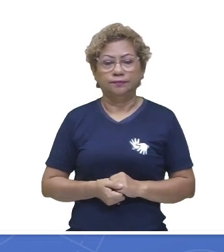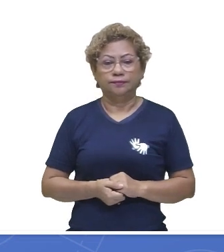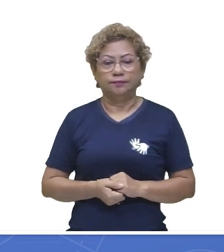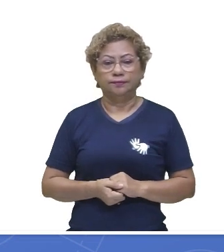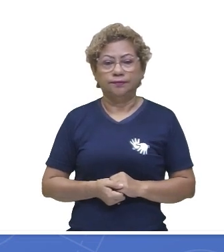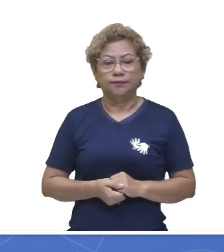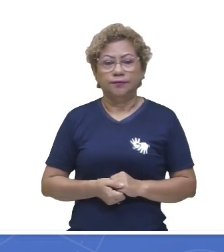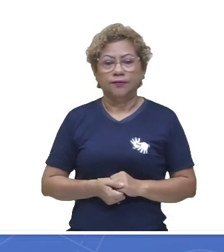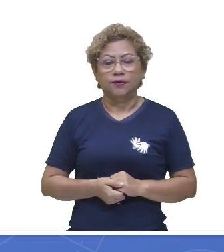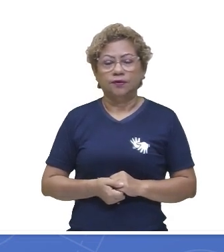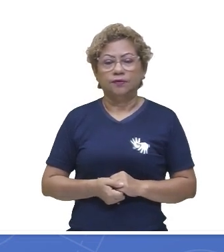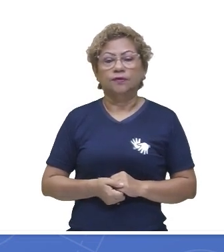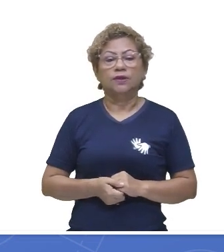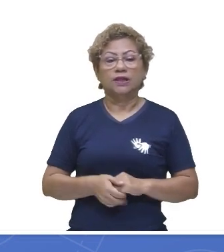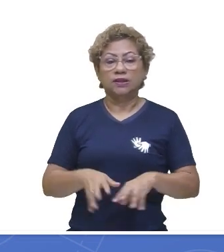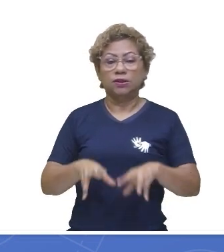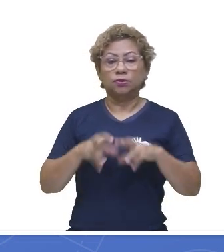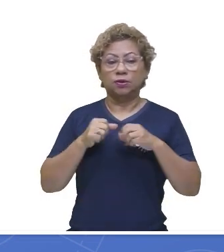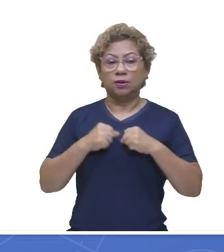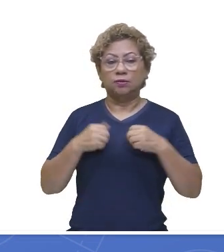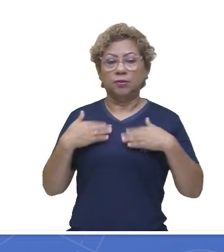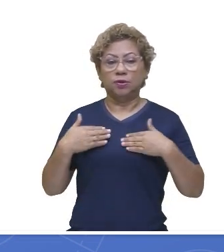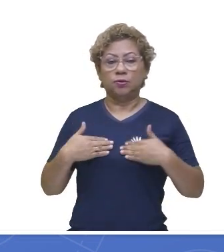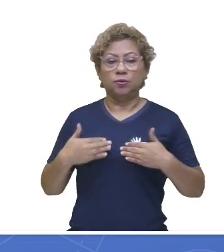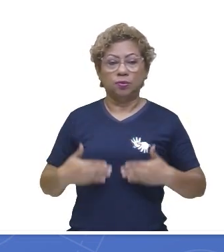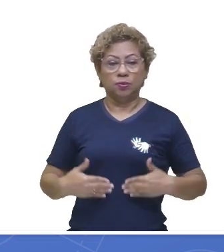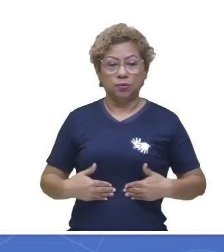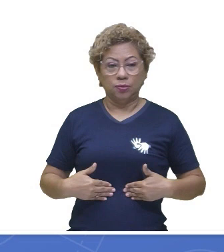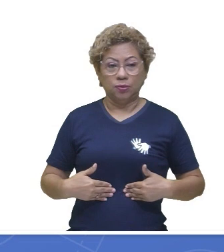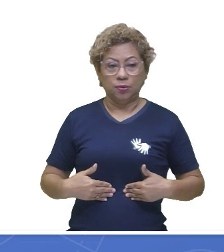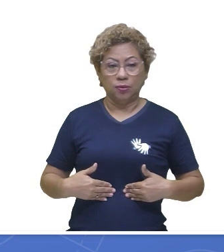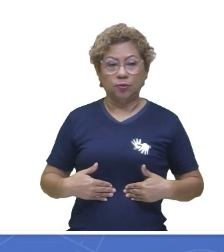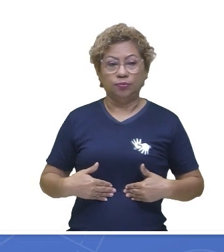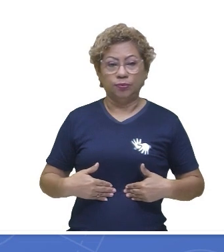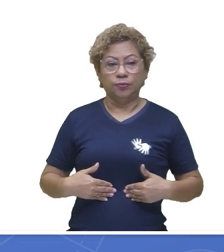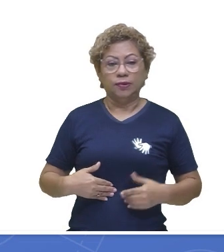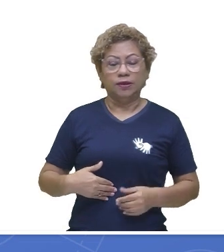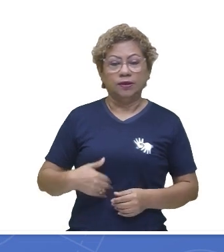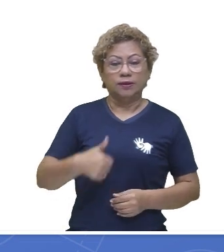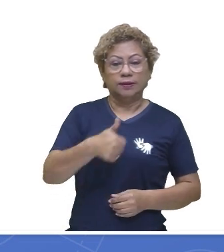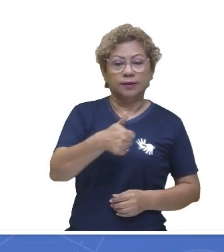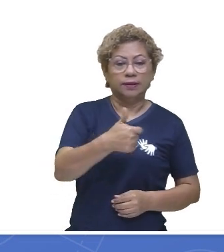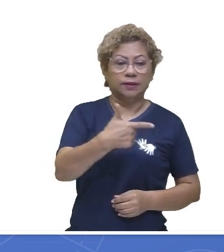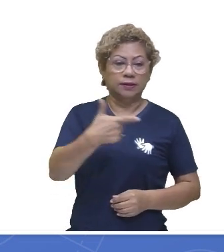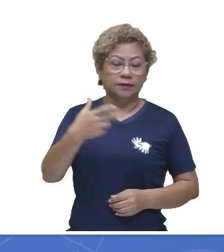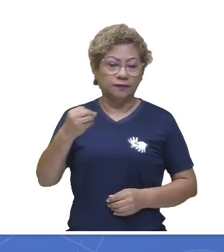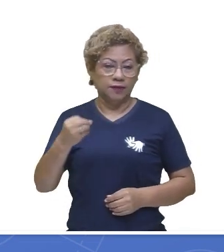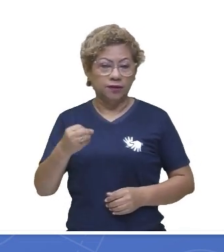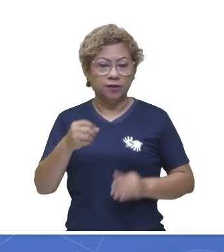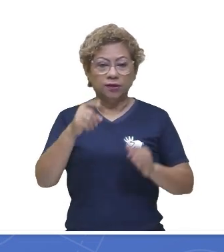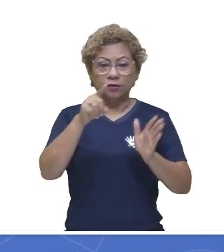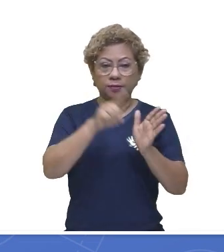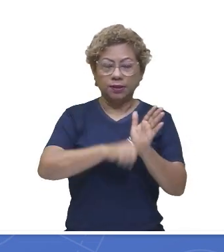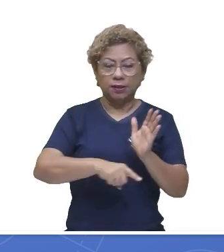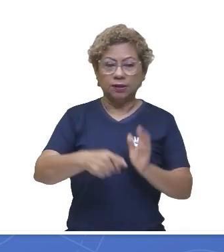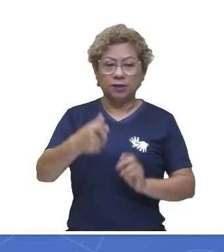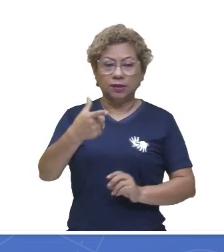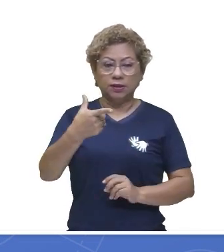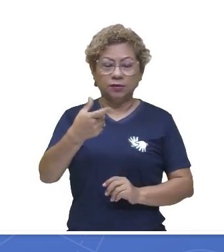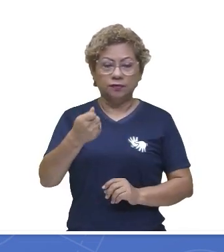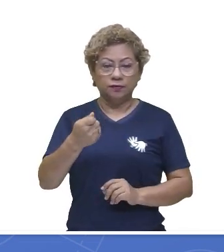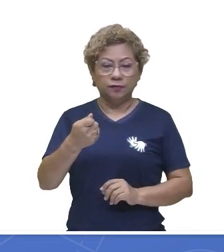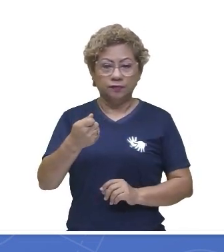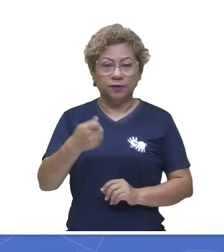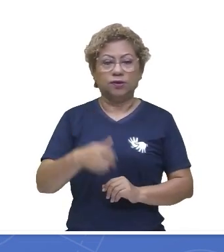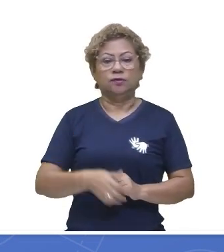temperatura inicial, quando ele começou a ser aquecido, que é de 20 graus. Quando você diminui, o resultado é 100